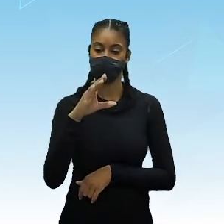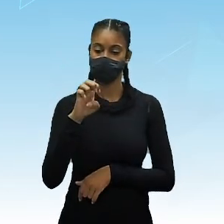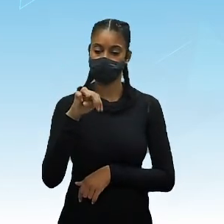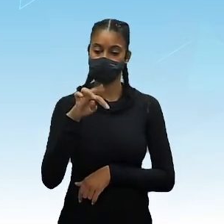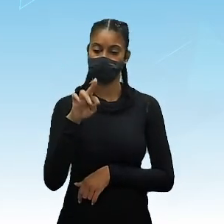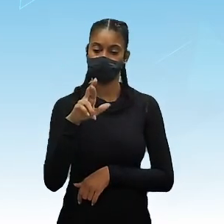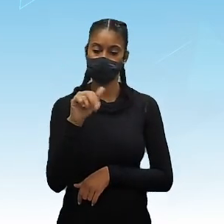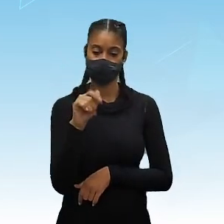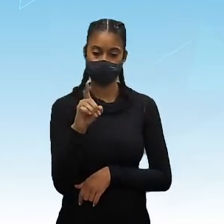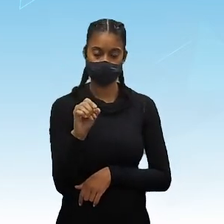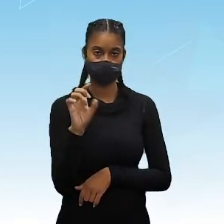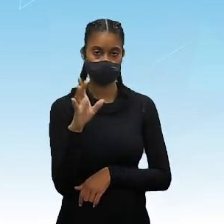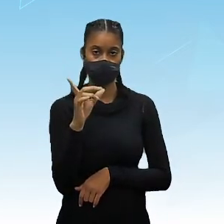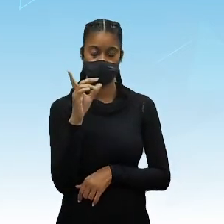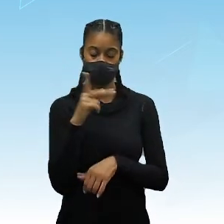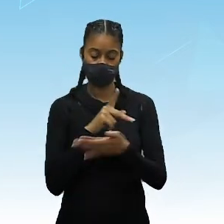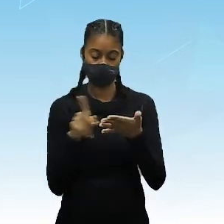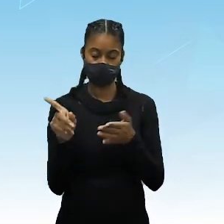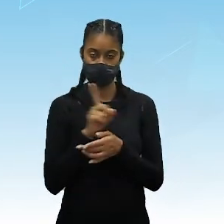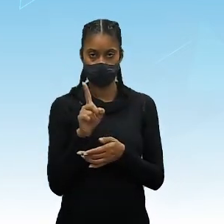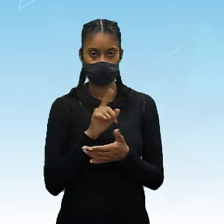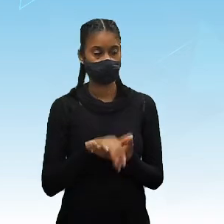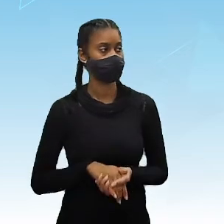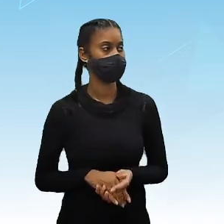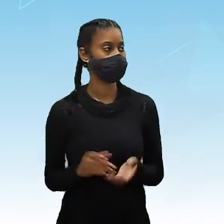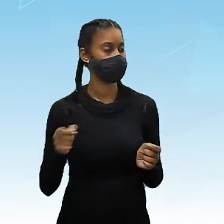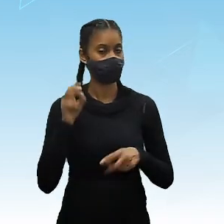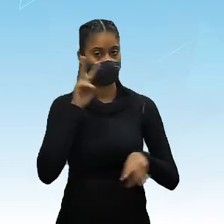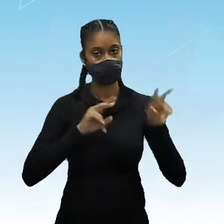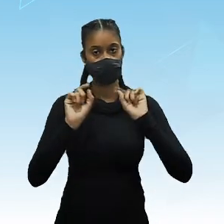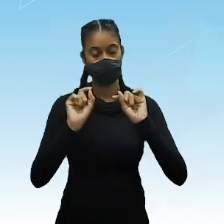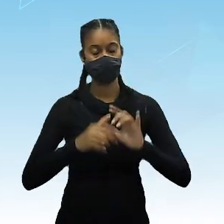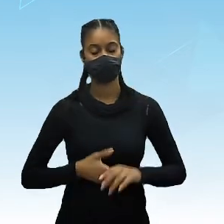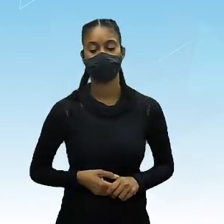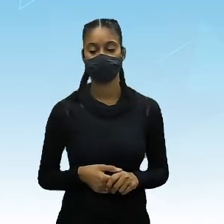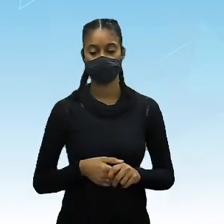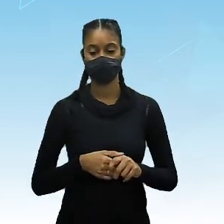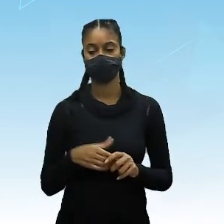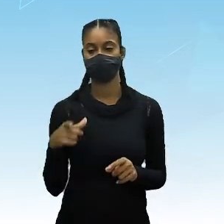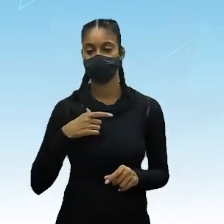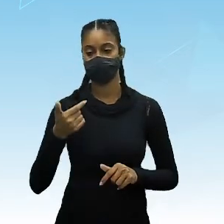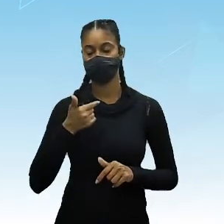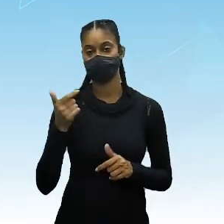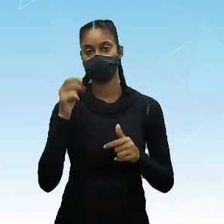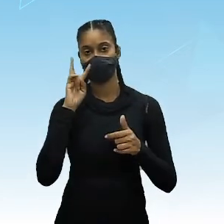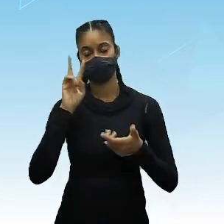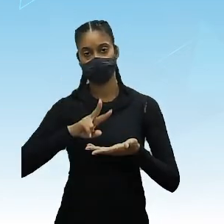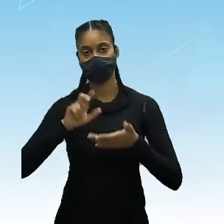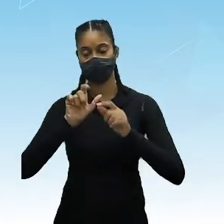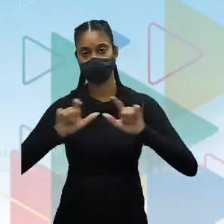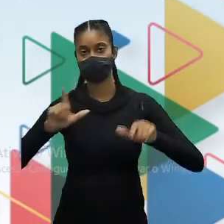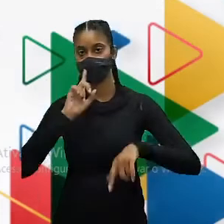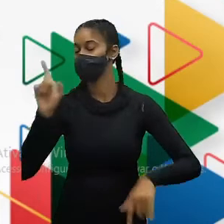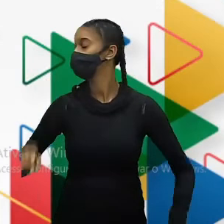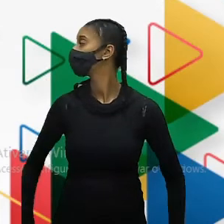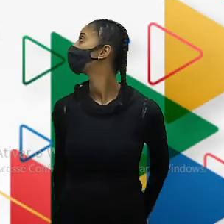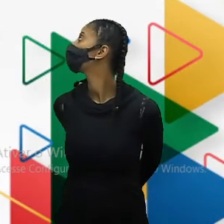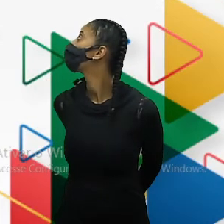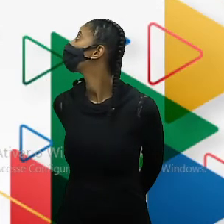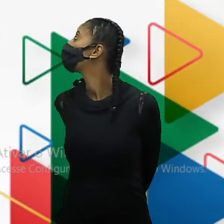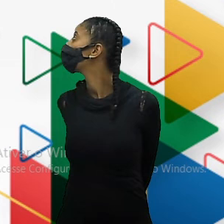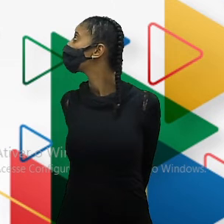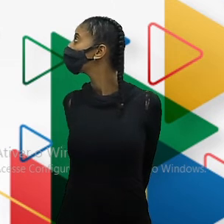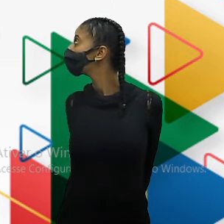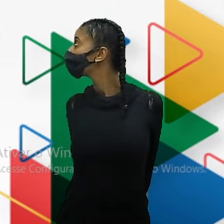Isso não é só da água pura, pode ser entre soluções. Então, observe o que eu tenho aqui na segunda imagem. Na segunda imagem, eu tenho duas soluções.